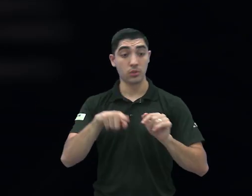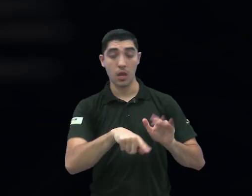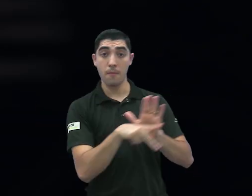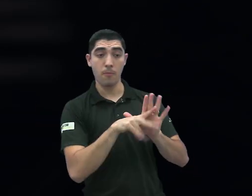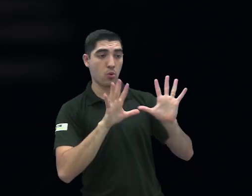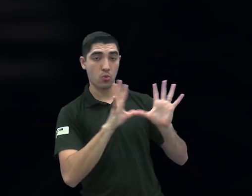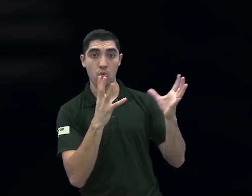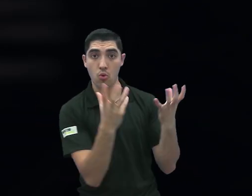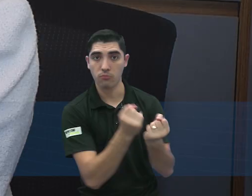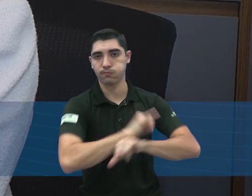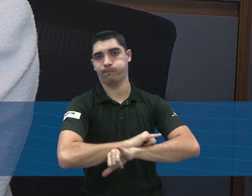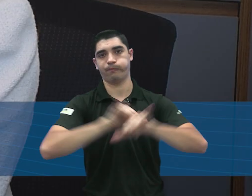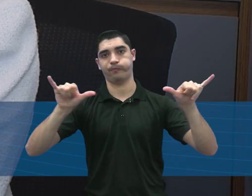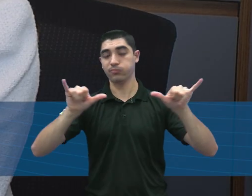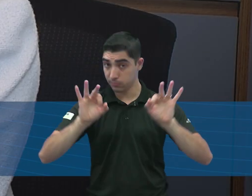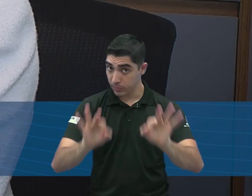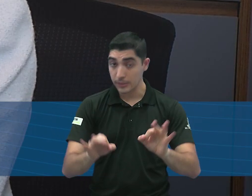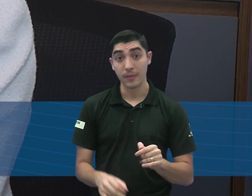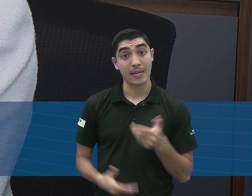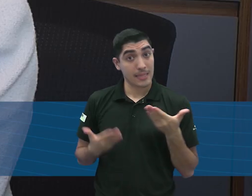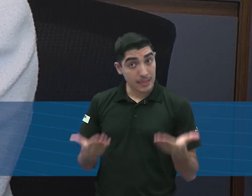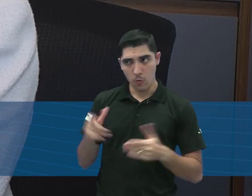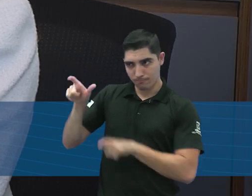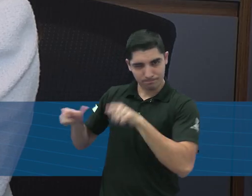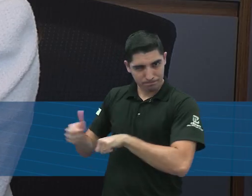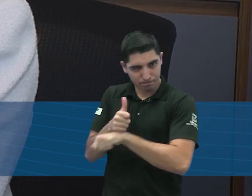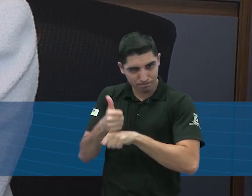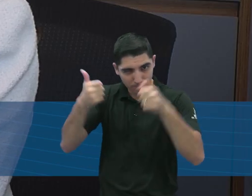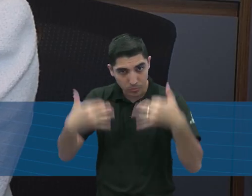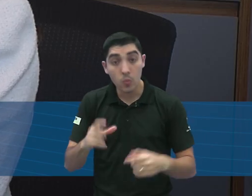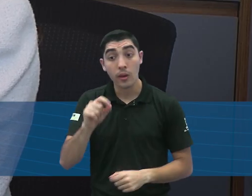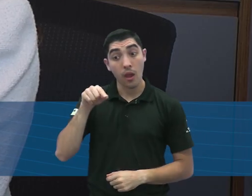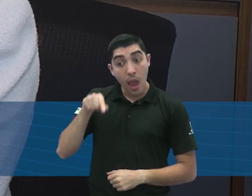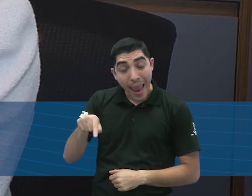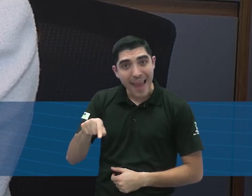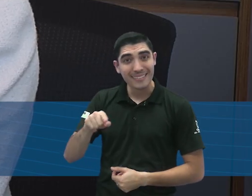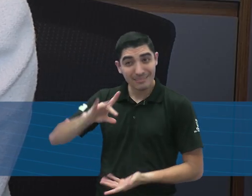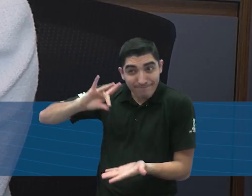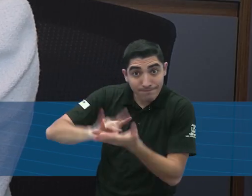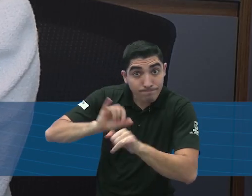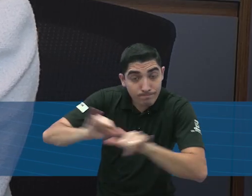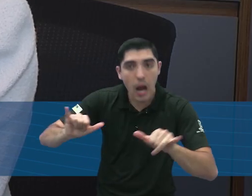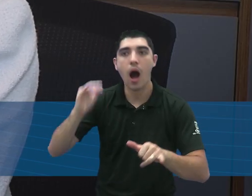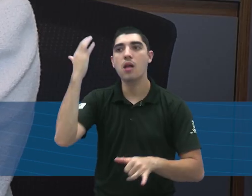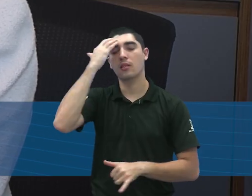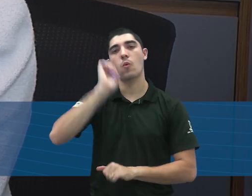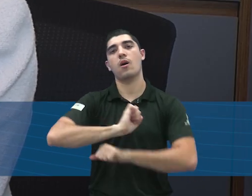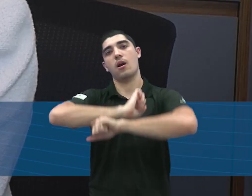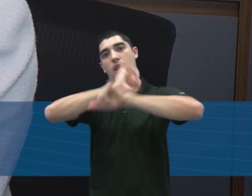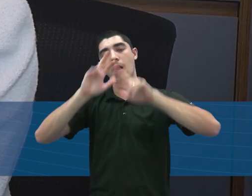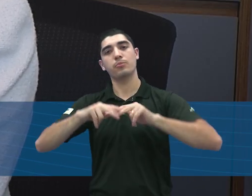Organização Mundial da Saúde. Para os especialistas, essa classificação trouxe maior reconhecimento da seriedade